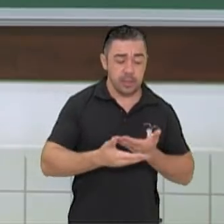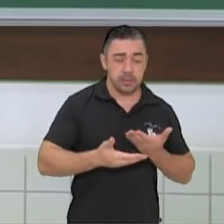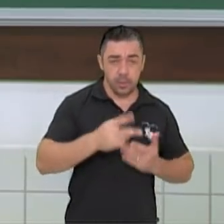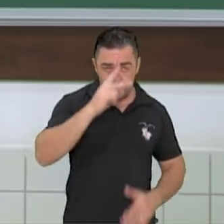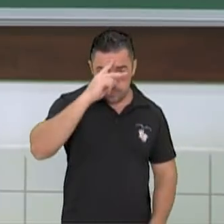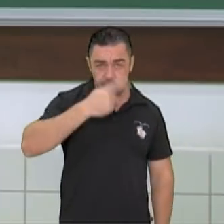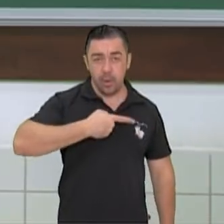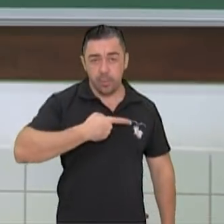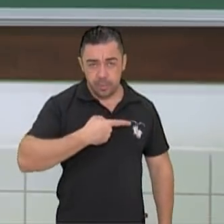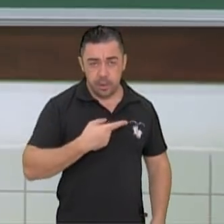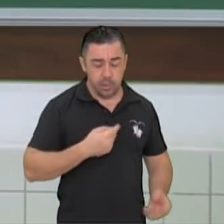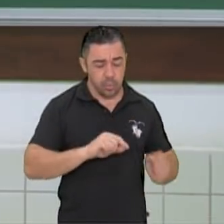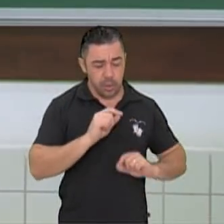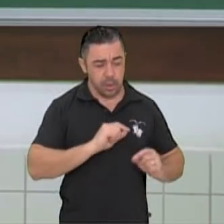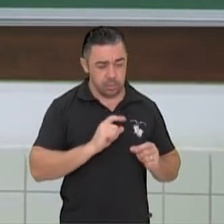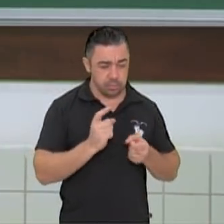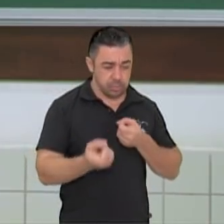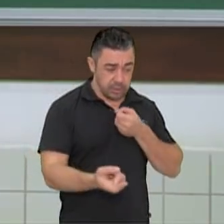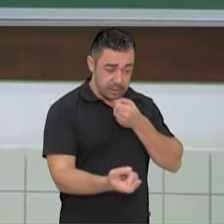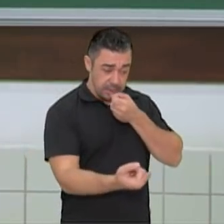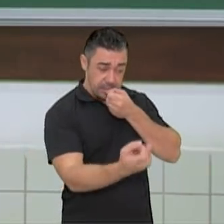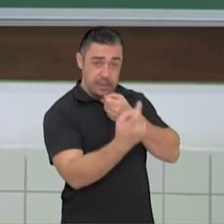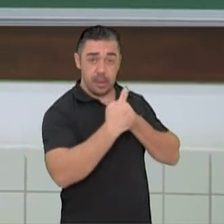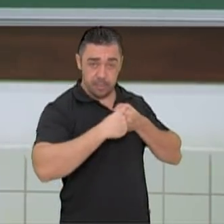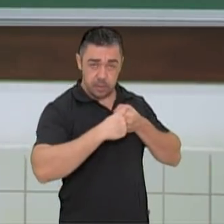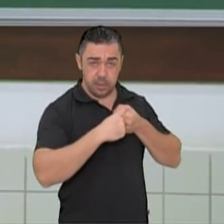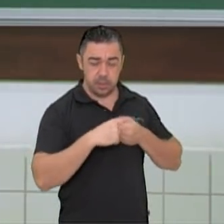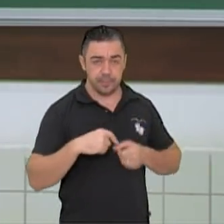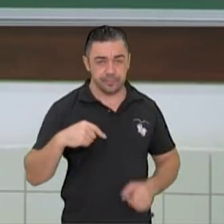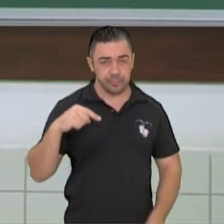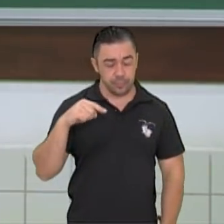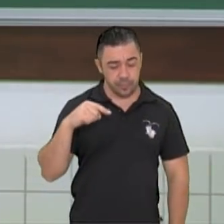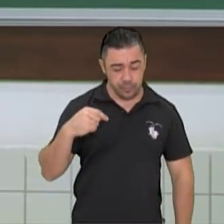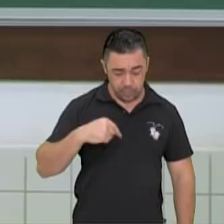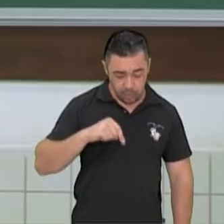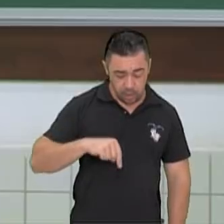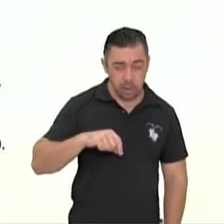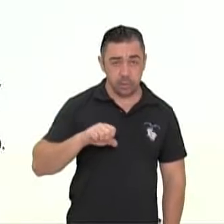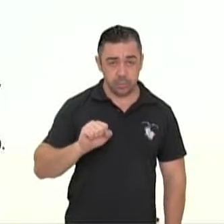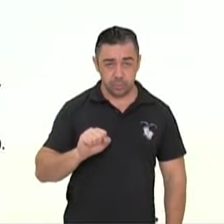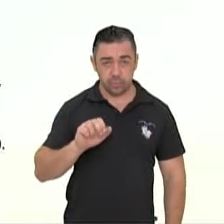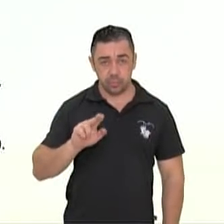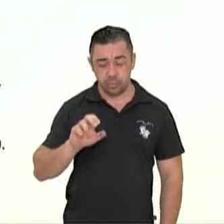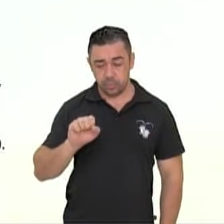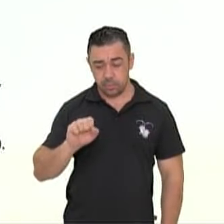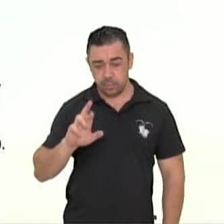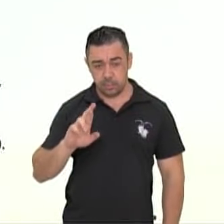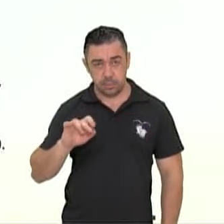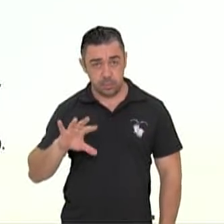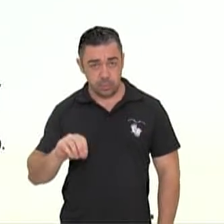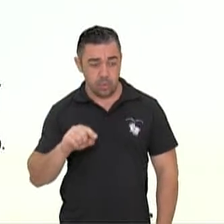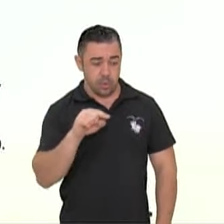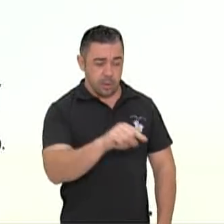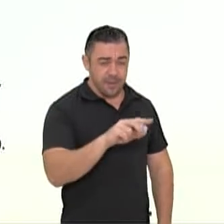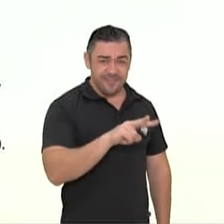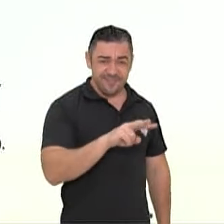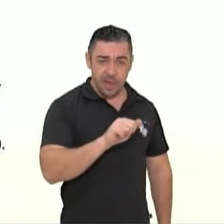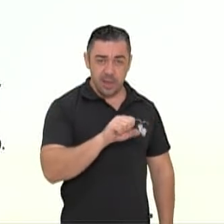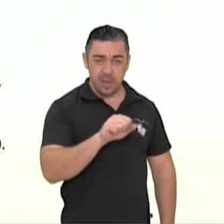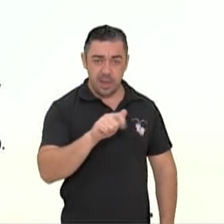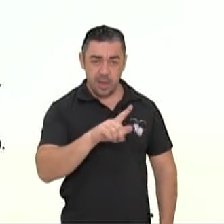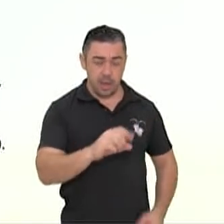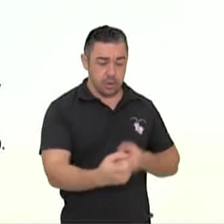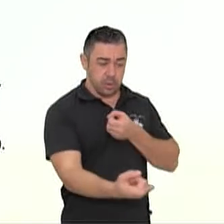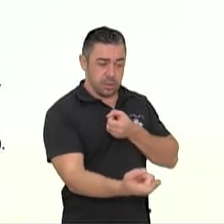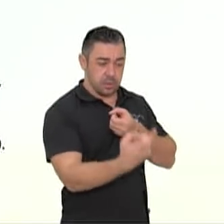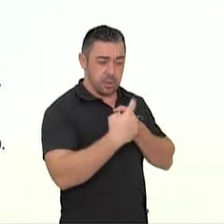essa dependência pessoal. O vassalo que está de joelhos, jurando fidelidade ao seu suzerano,